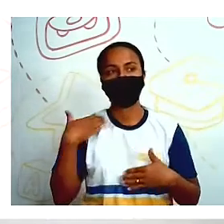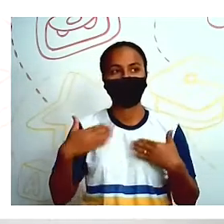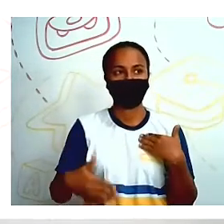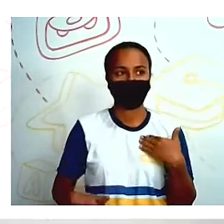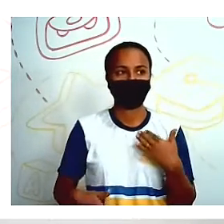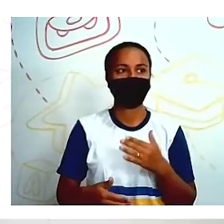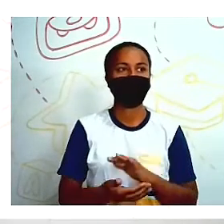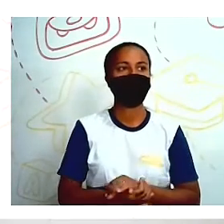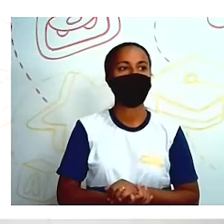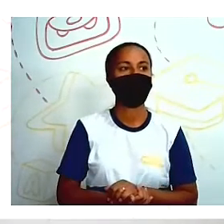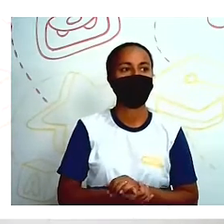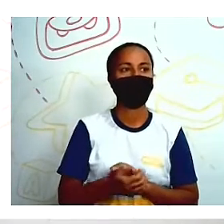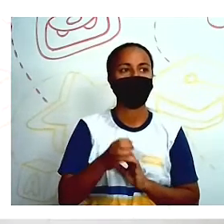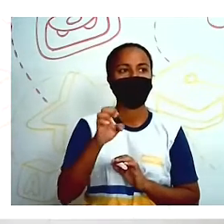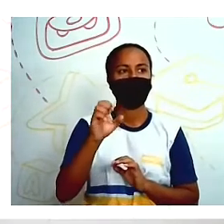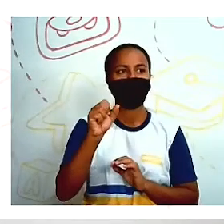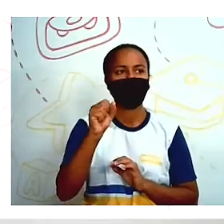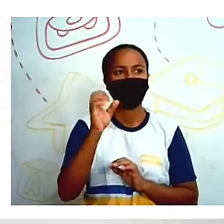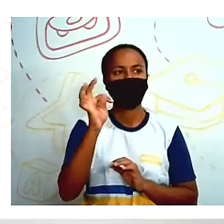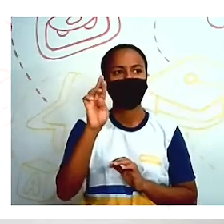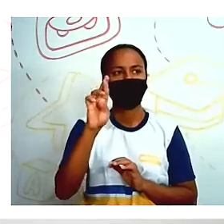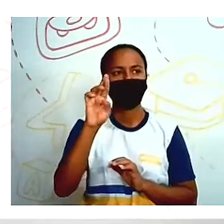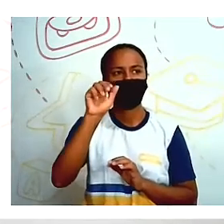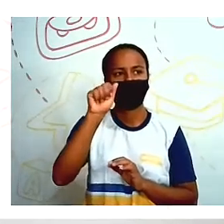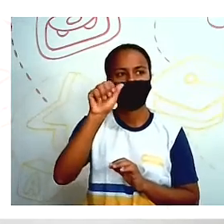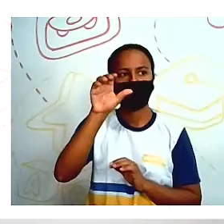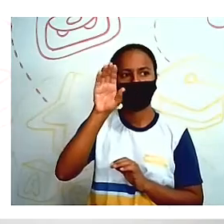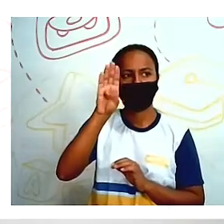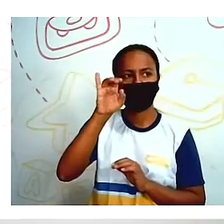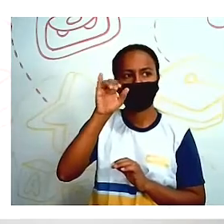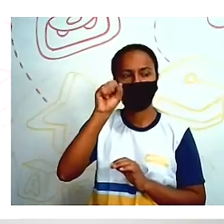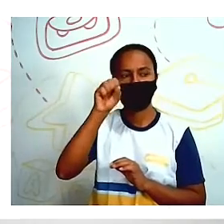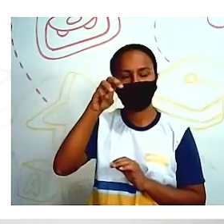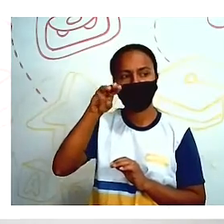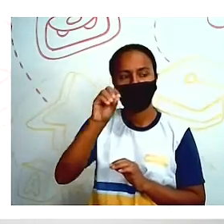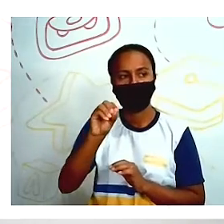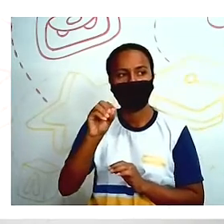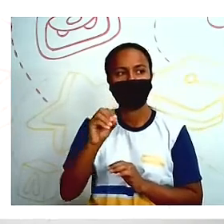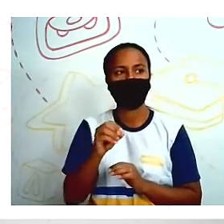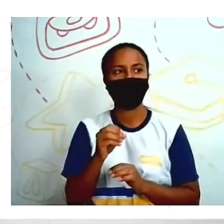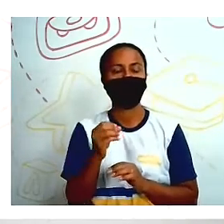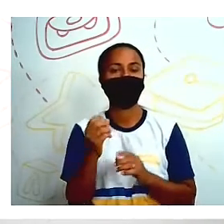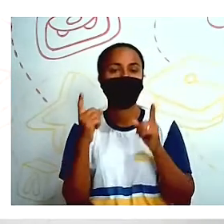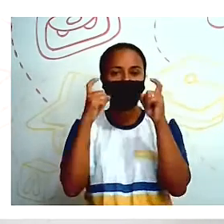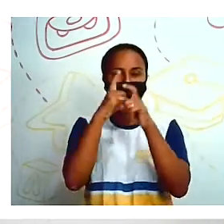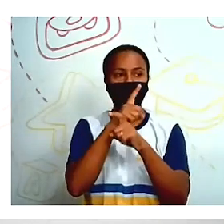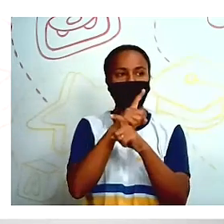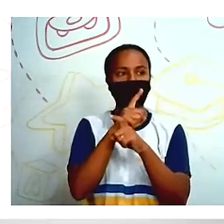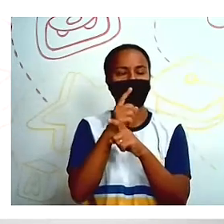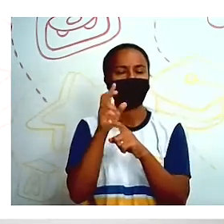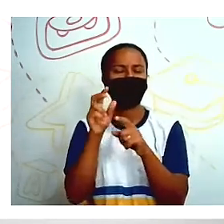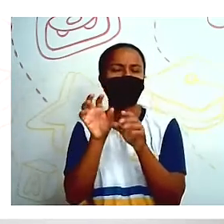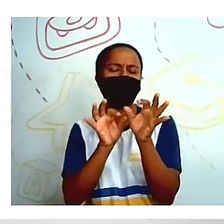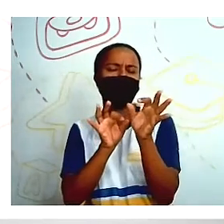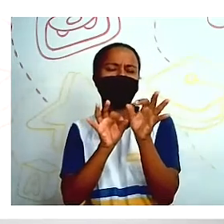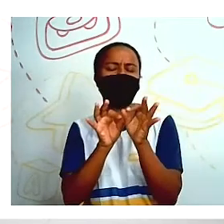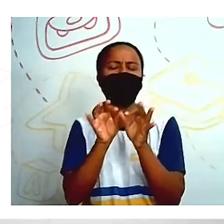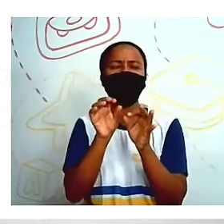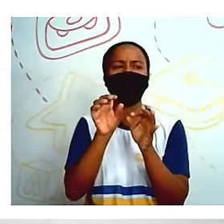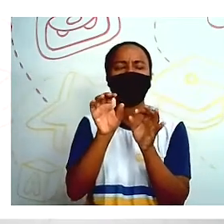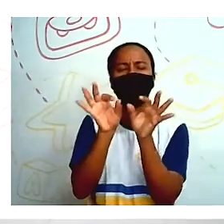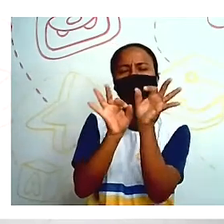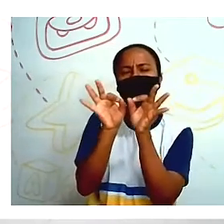Tá certo? E o estrabismo é uma anomalia que consiste no desvio do eixo óptico do globo ocular, tá